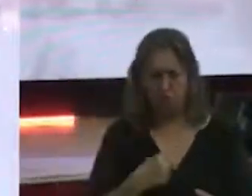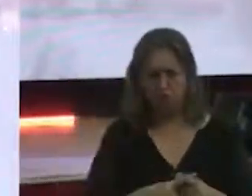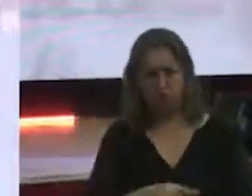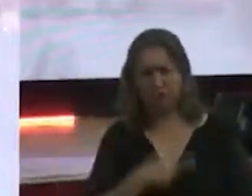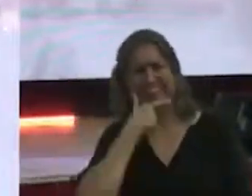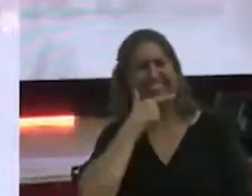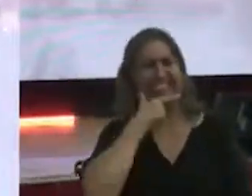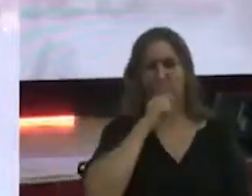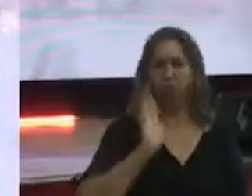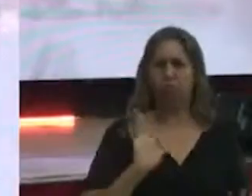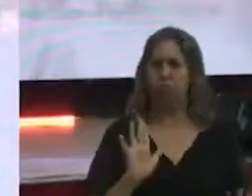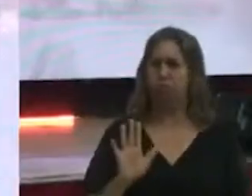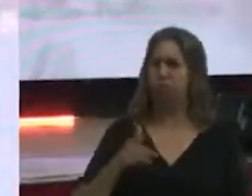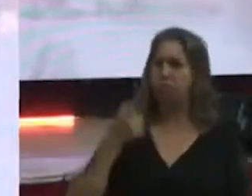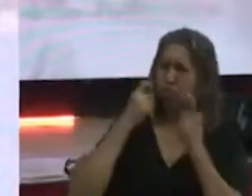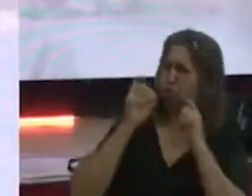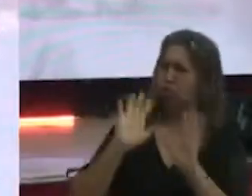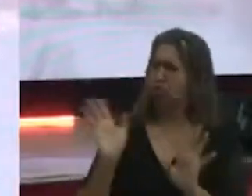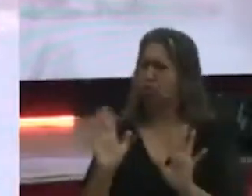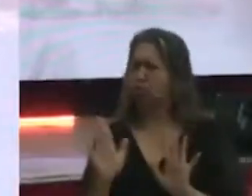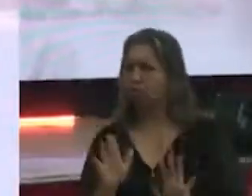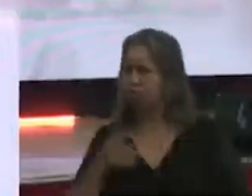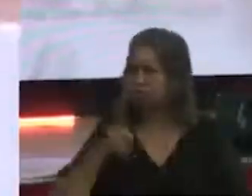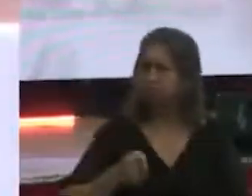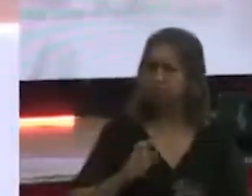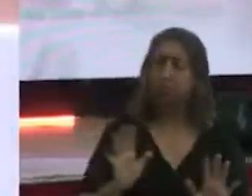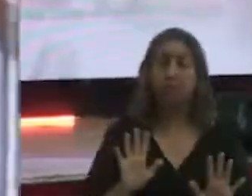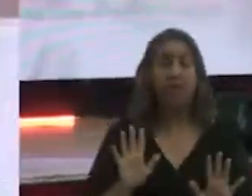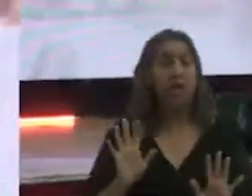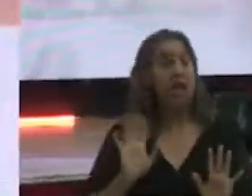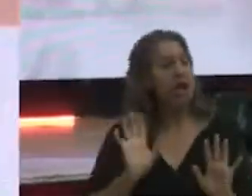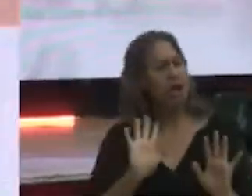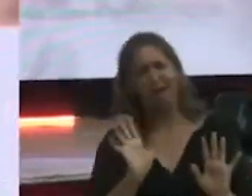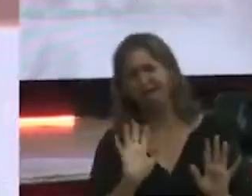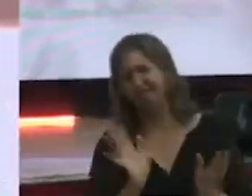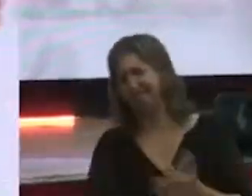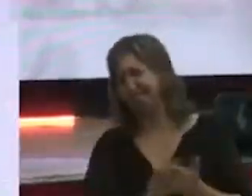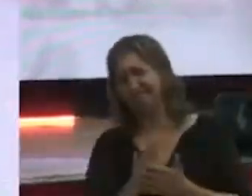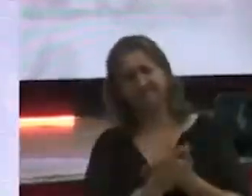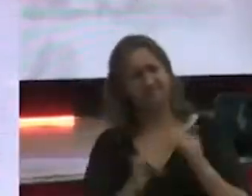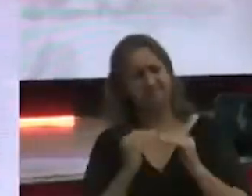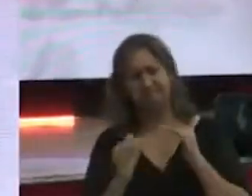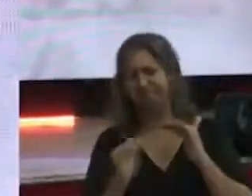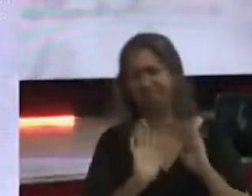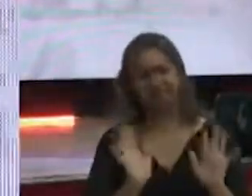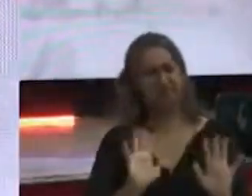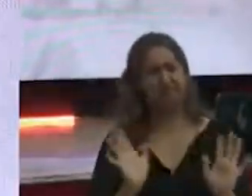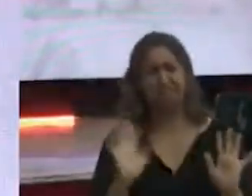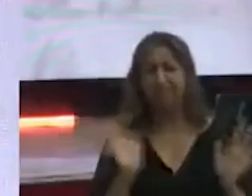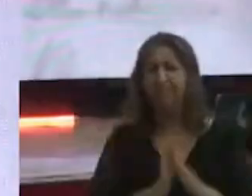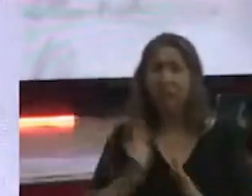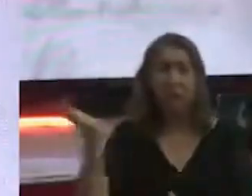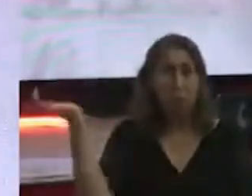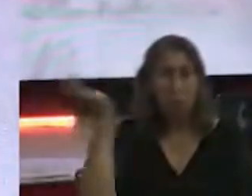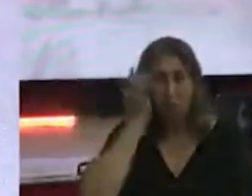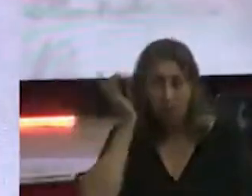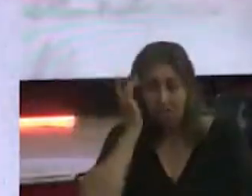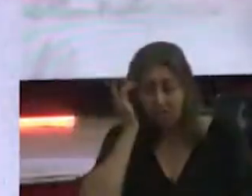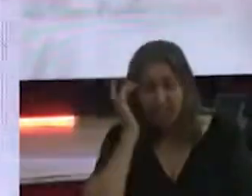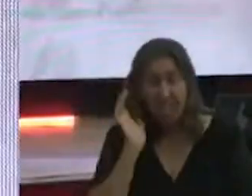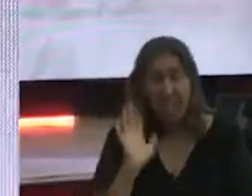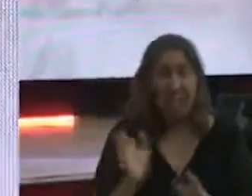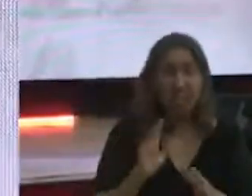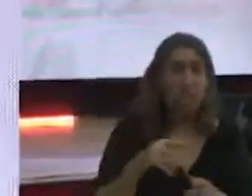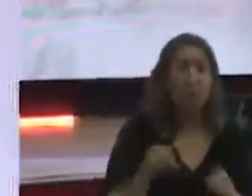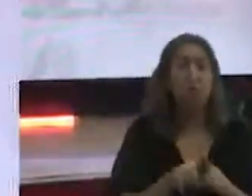sorrindo eu não tô chorando não Maturidade não tem a ver com isso queridos maturidade não tem a ver com mau humor